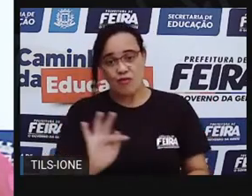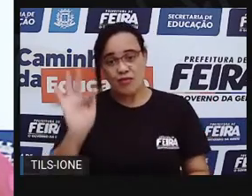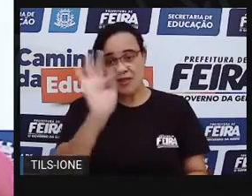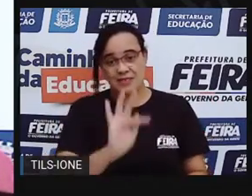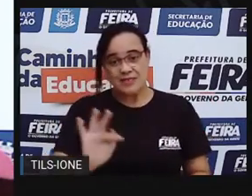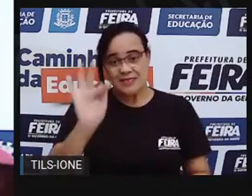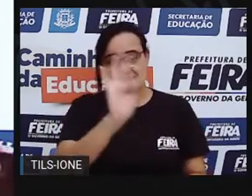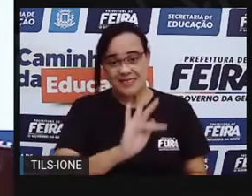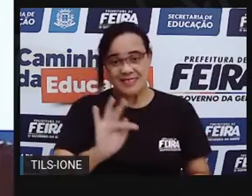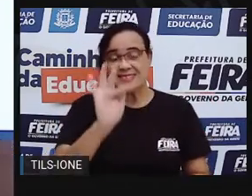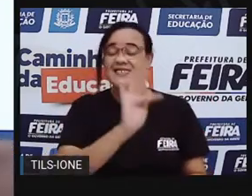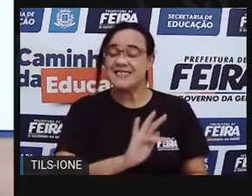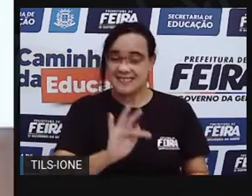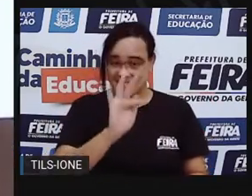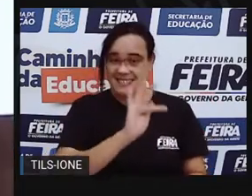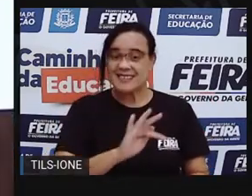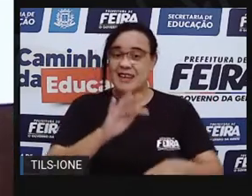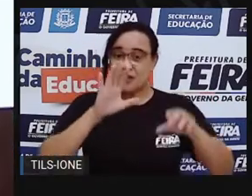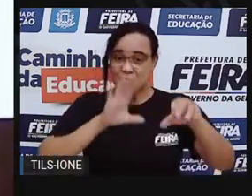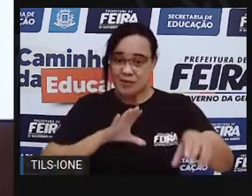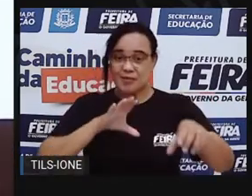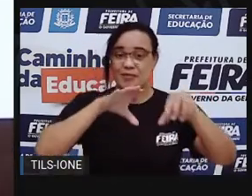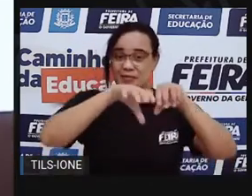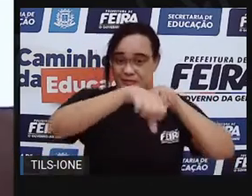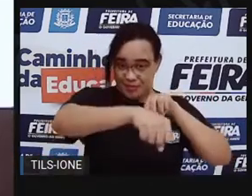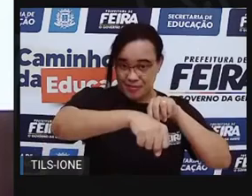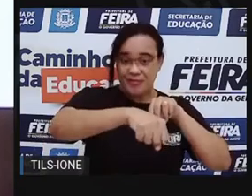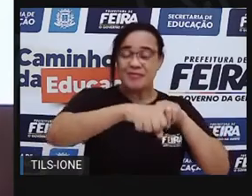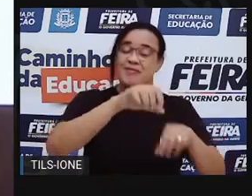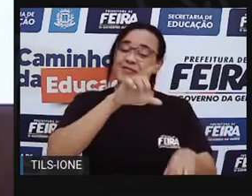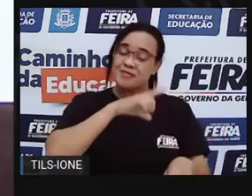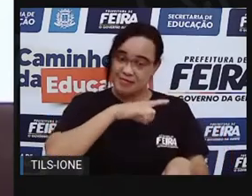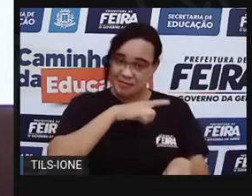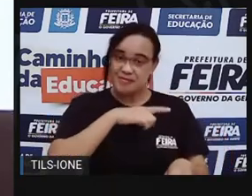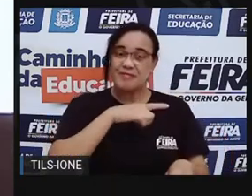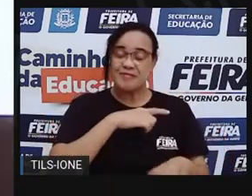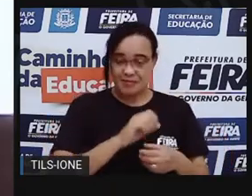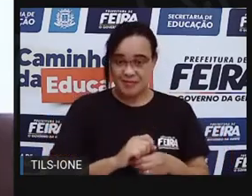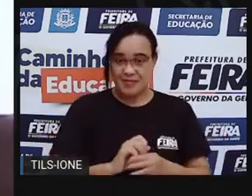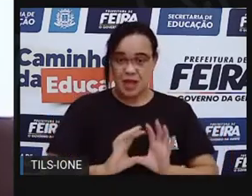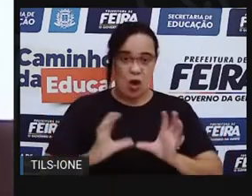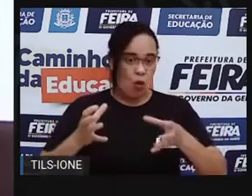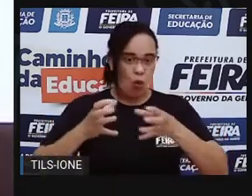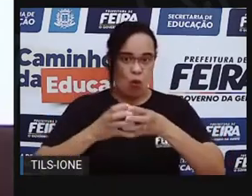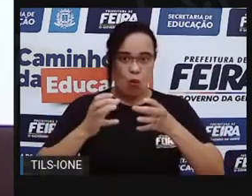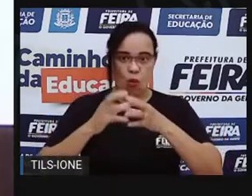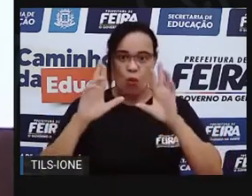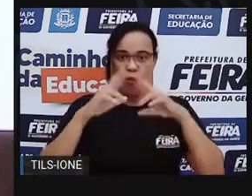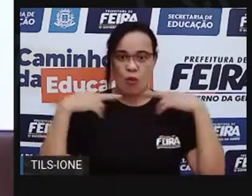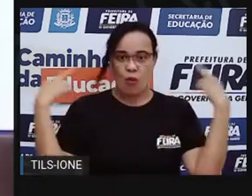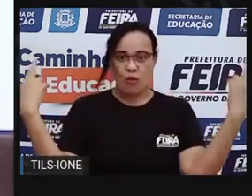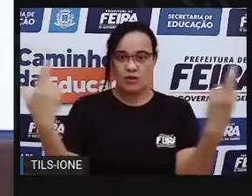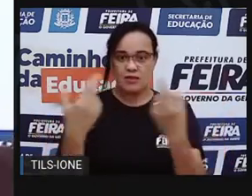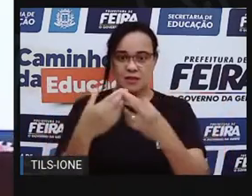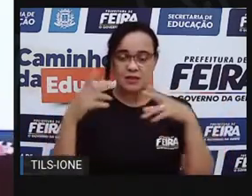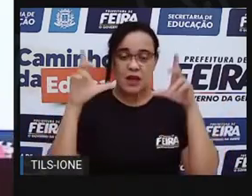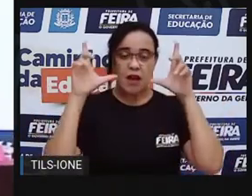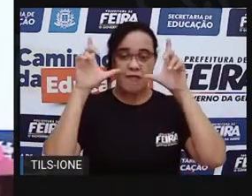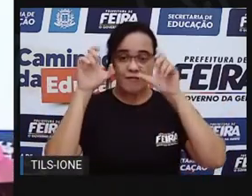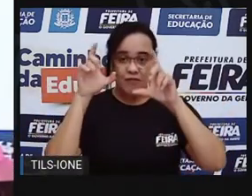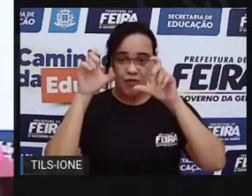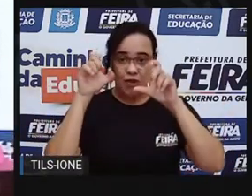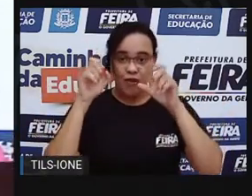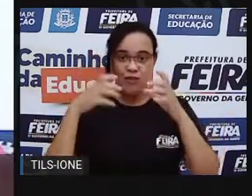fazem a colação de grau chamado. Então, reúne a turma, tira essa foto bonita e faz uma cerimônia